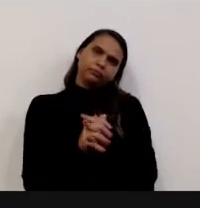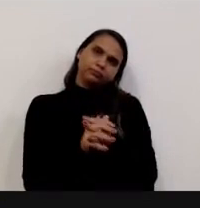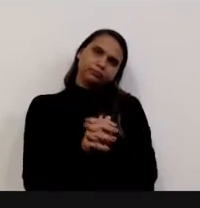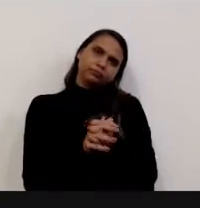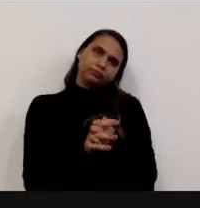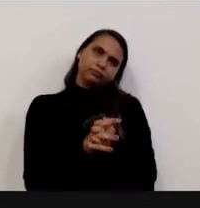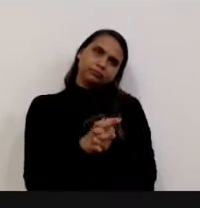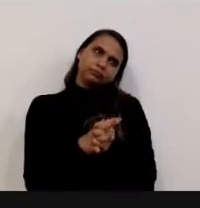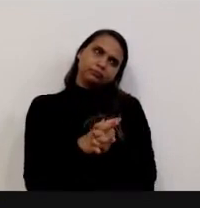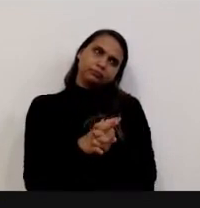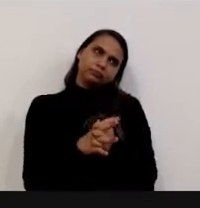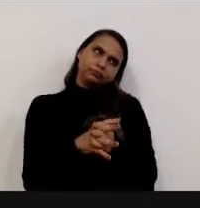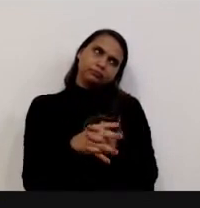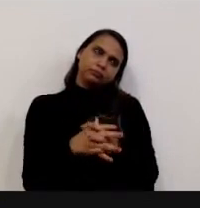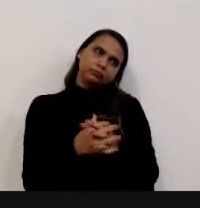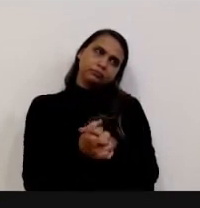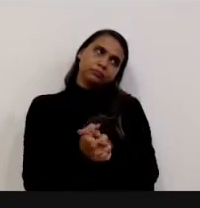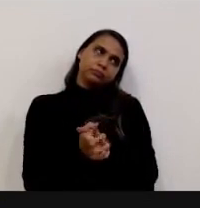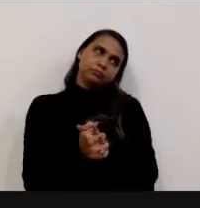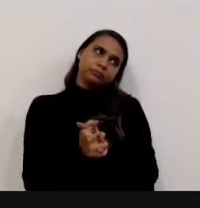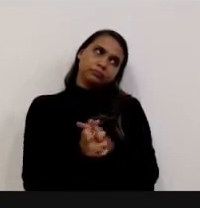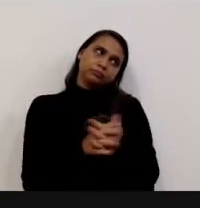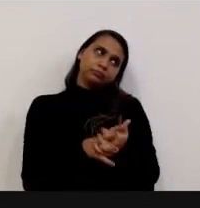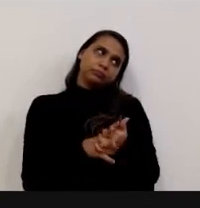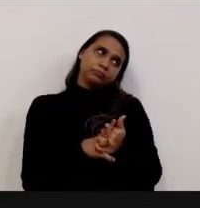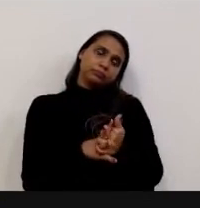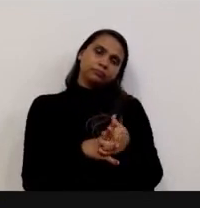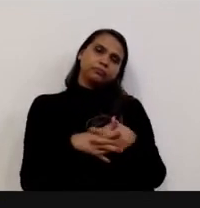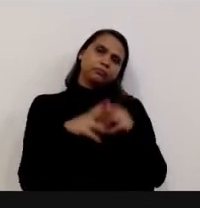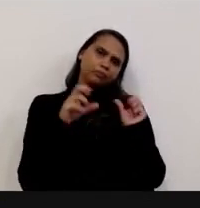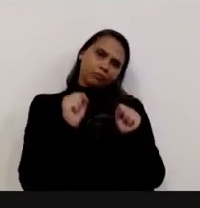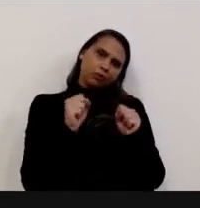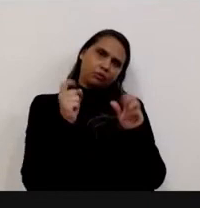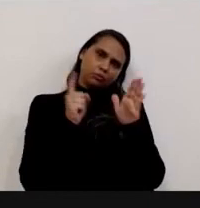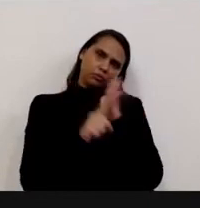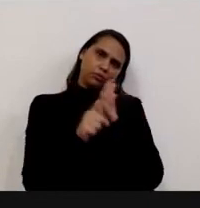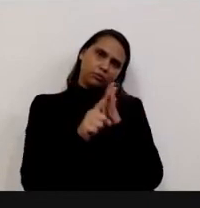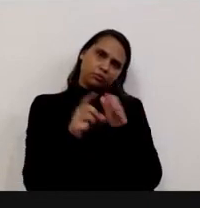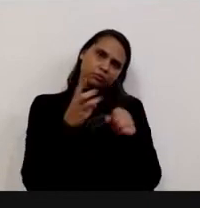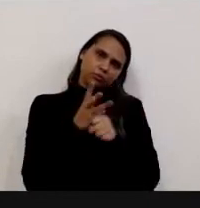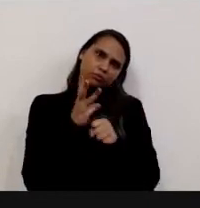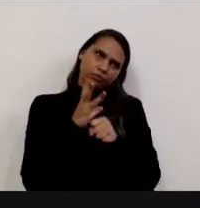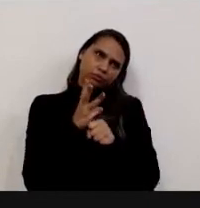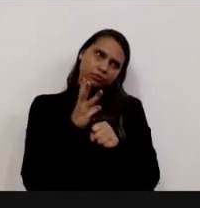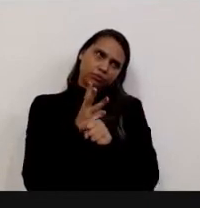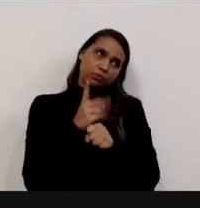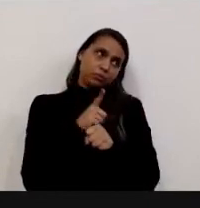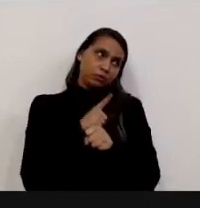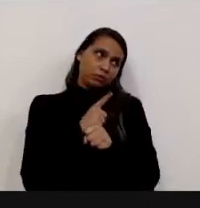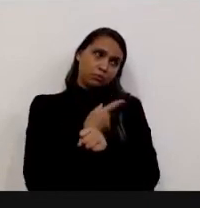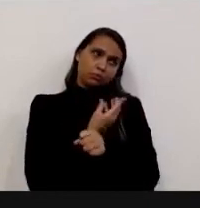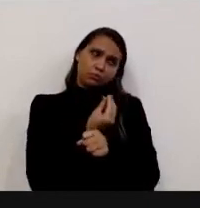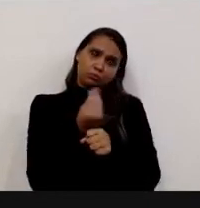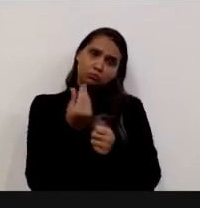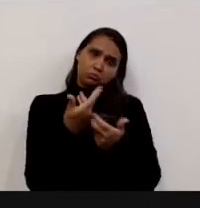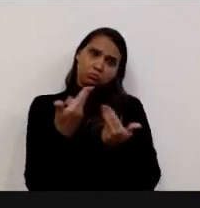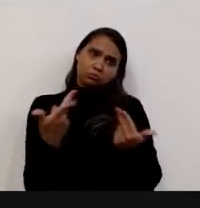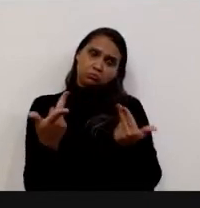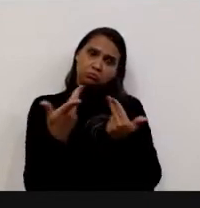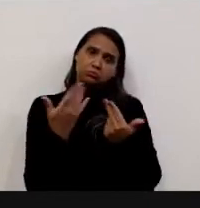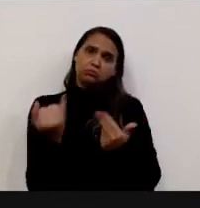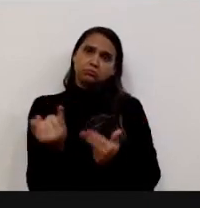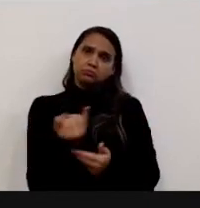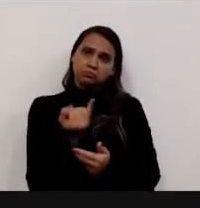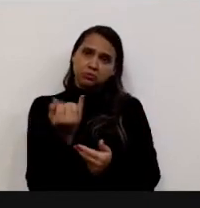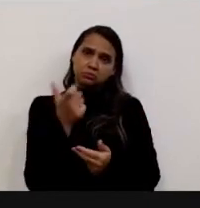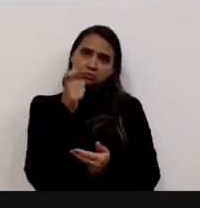grande. Pessoal, mandem perguntas para o WhatsApp. Essa era a minha última. Tantas coisas interessantes aqui, a gente